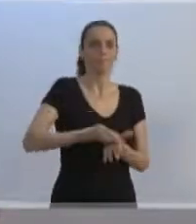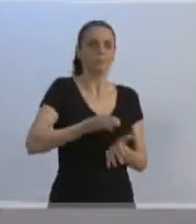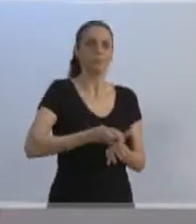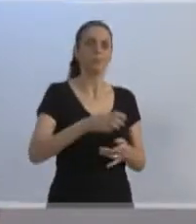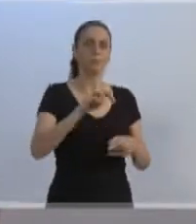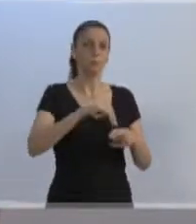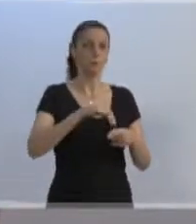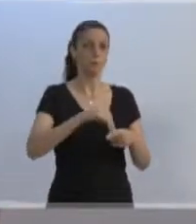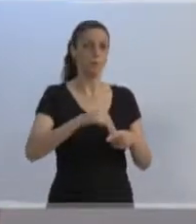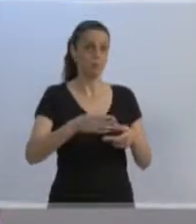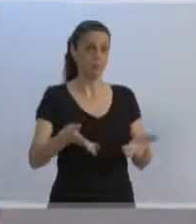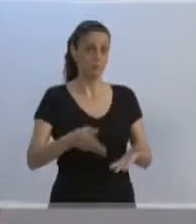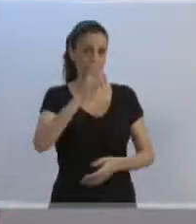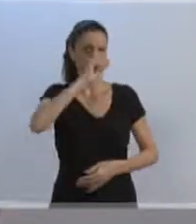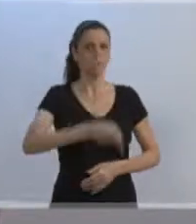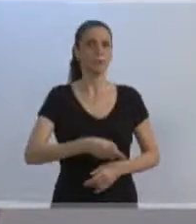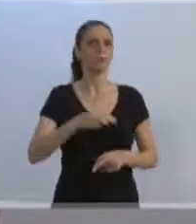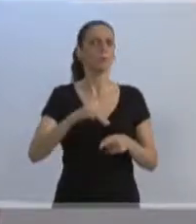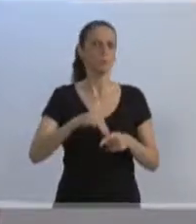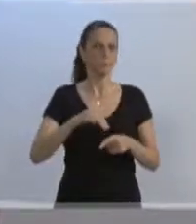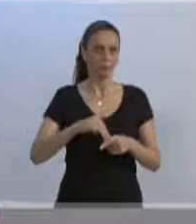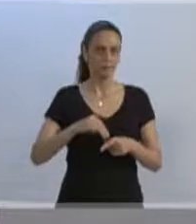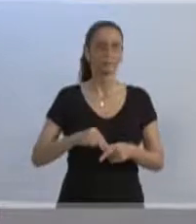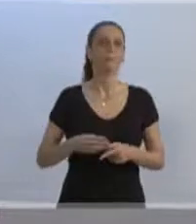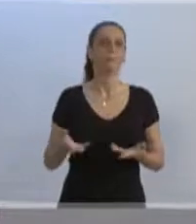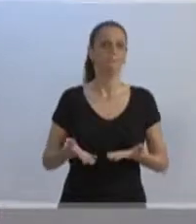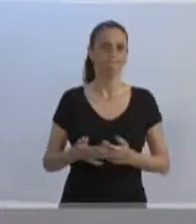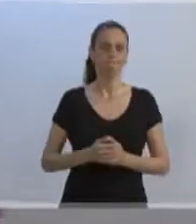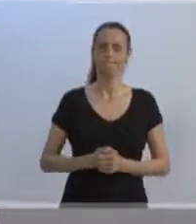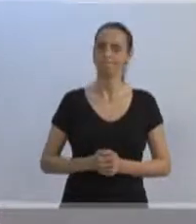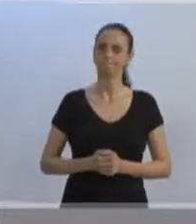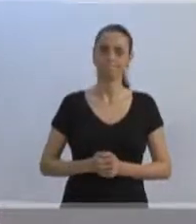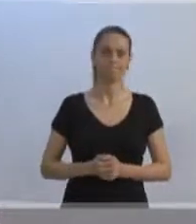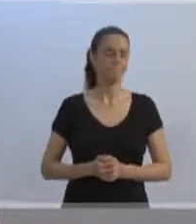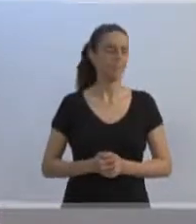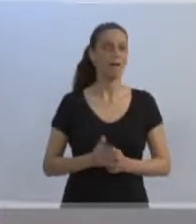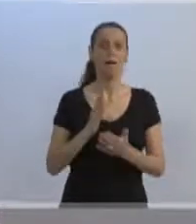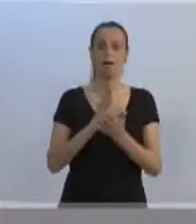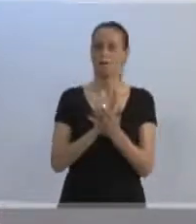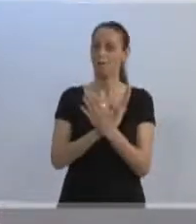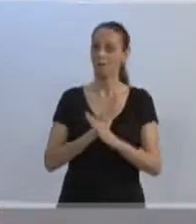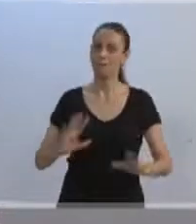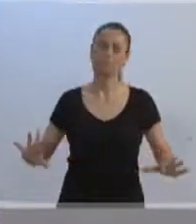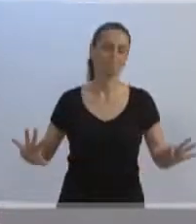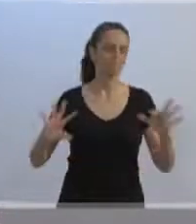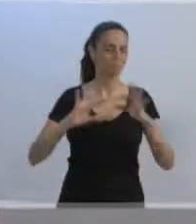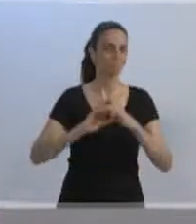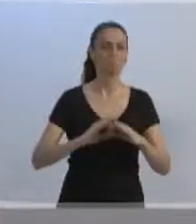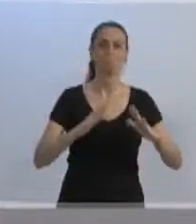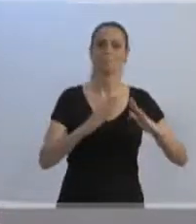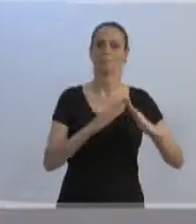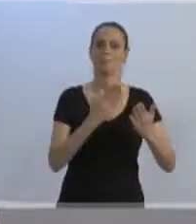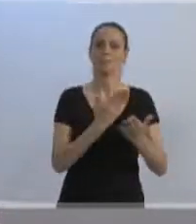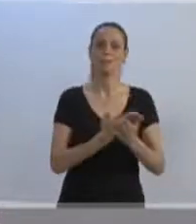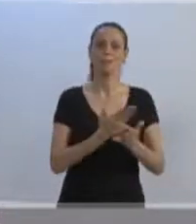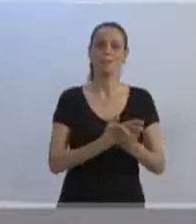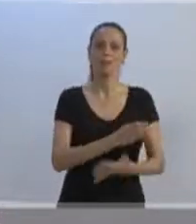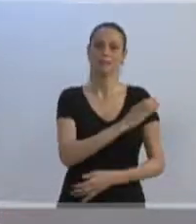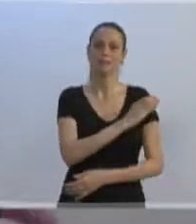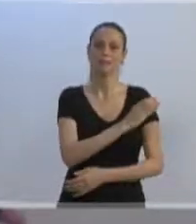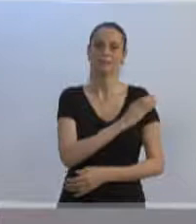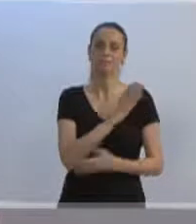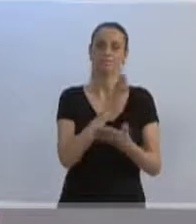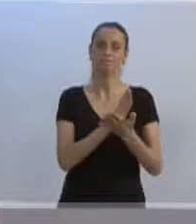municípios e do civismo vereador matias o não convênio mais com as creches particulares e